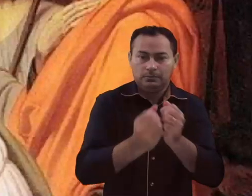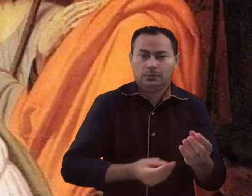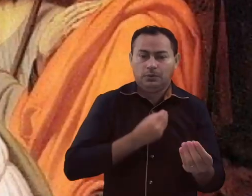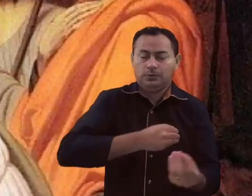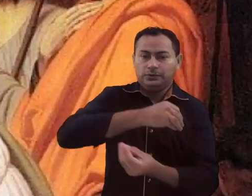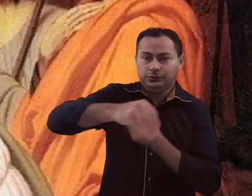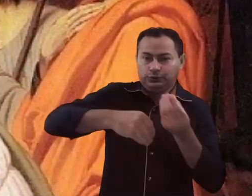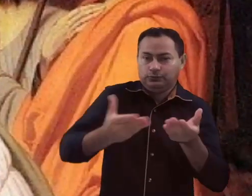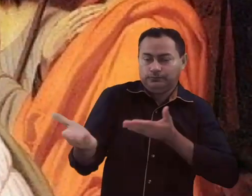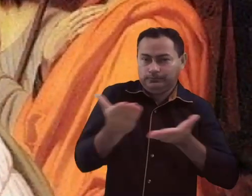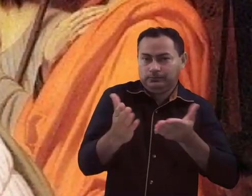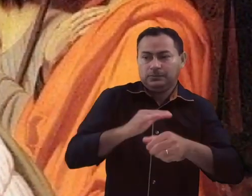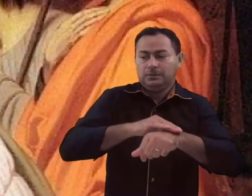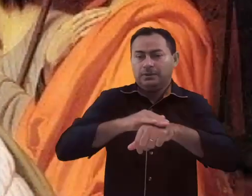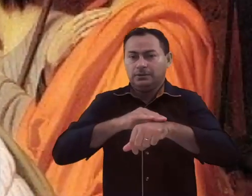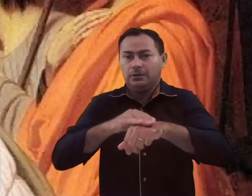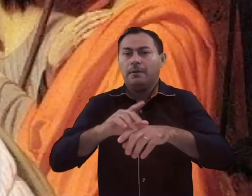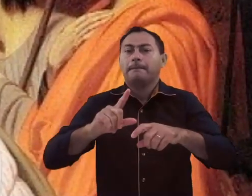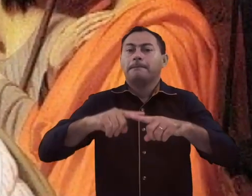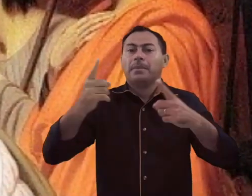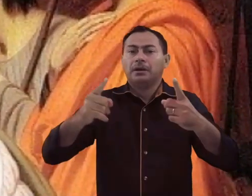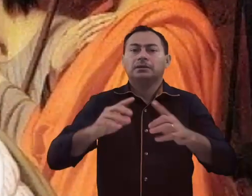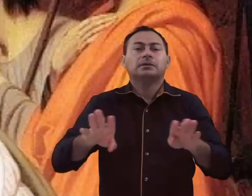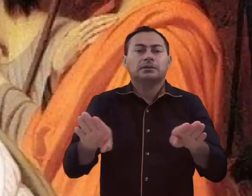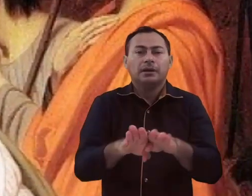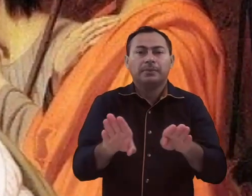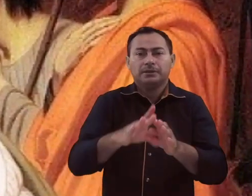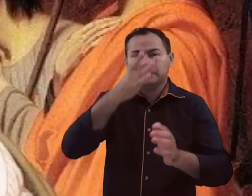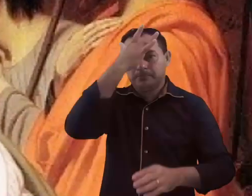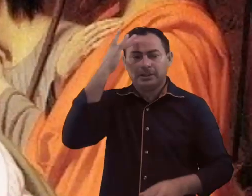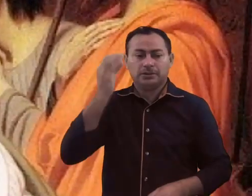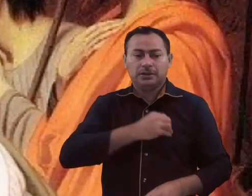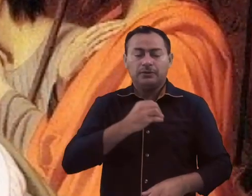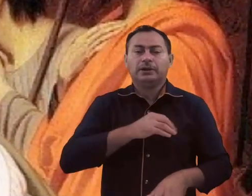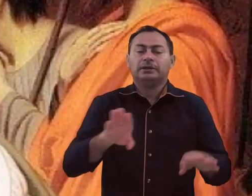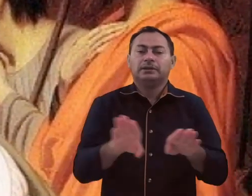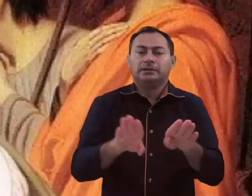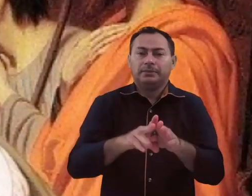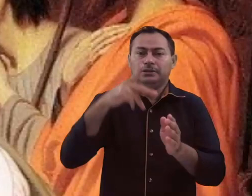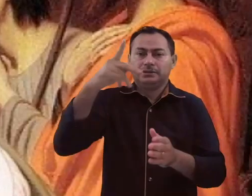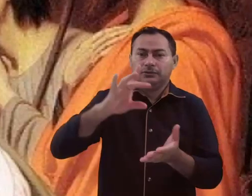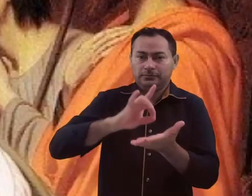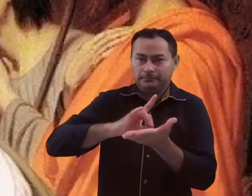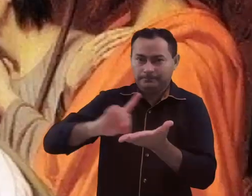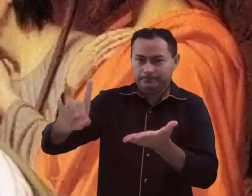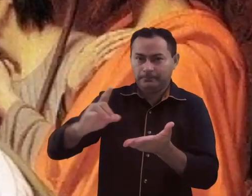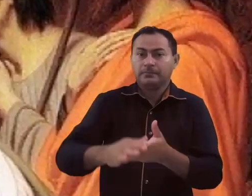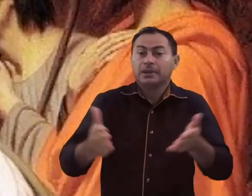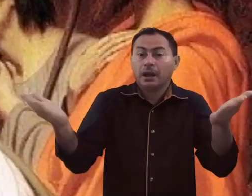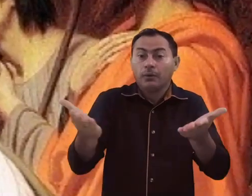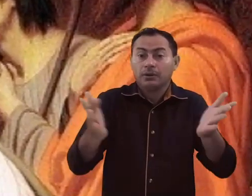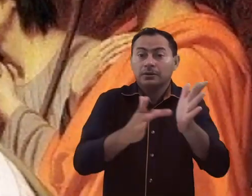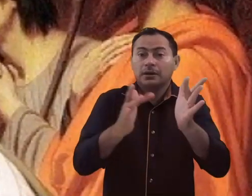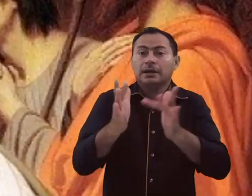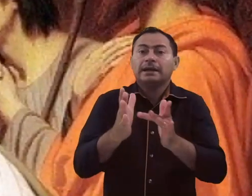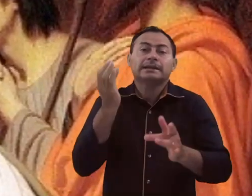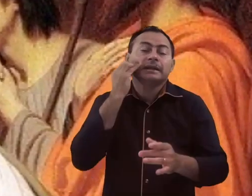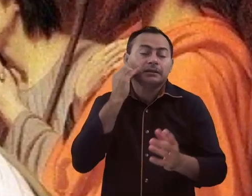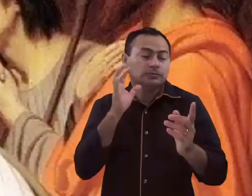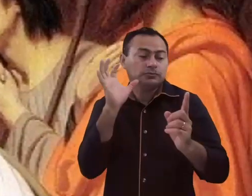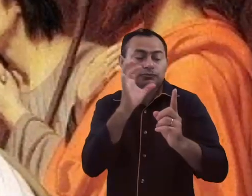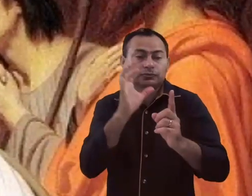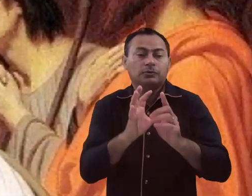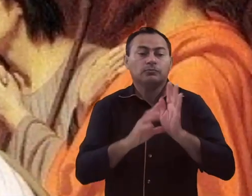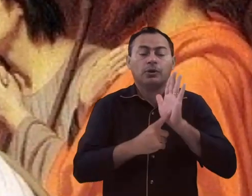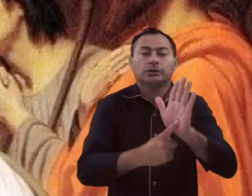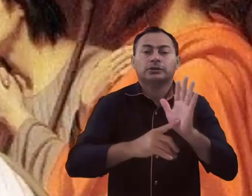com as quais interagiu, com quem conversou, mas também os pecadores e seus inimigos. Agora Jesus está